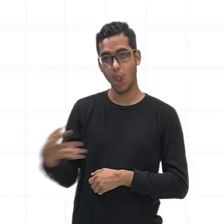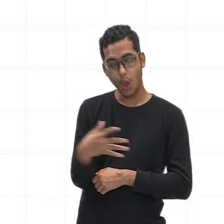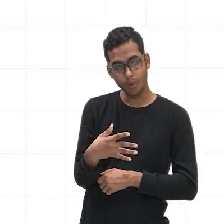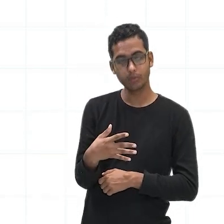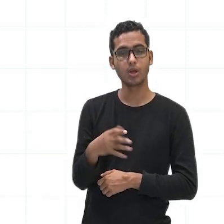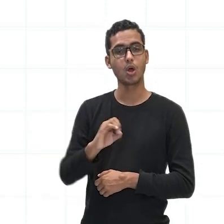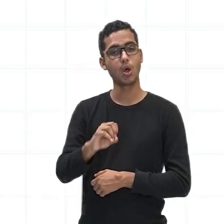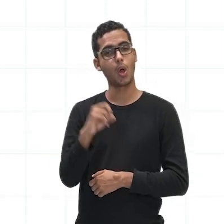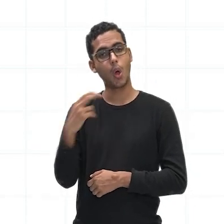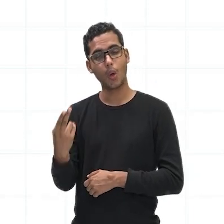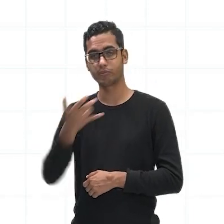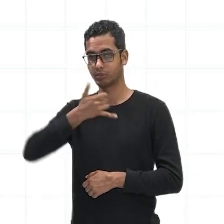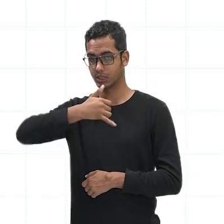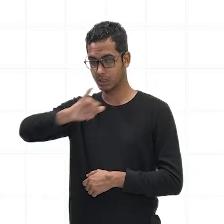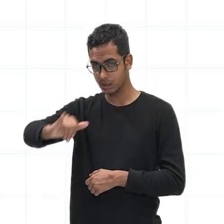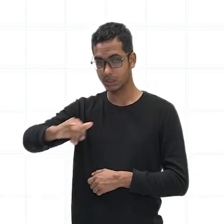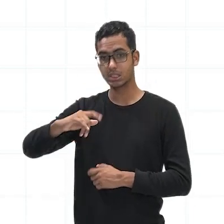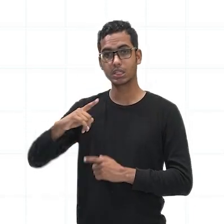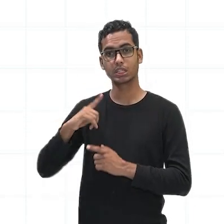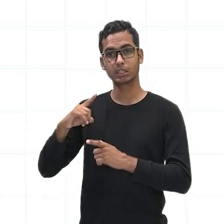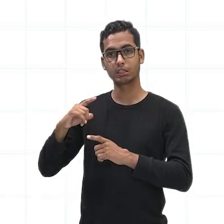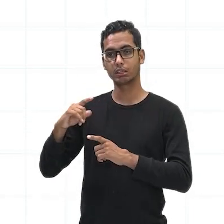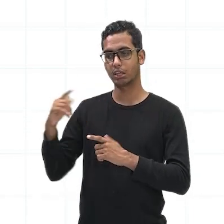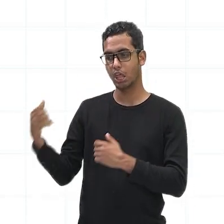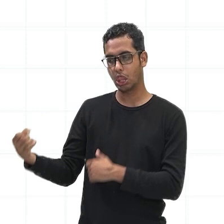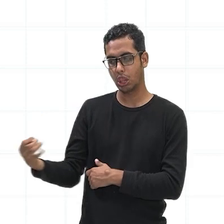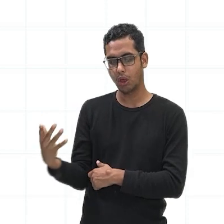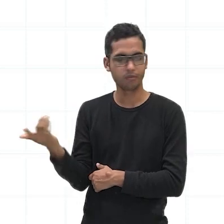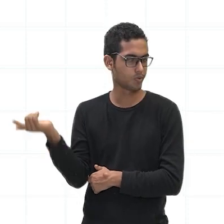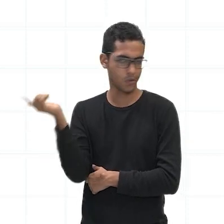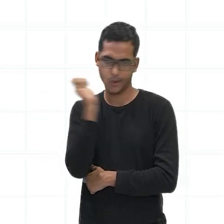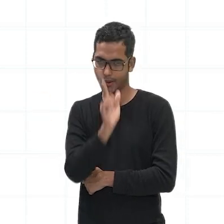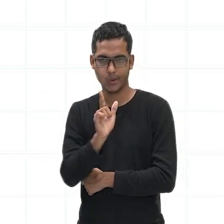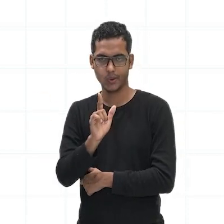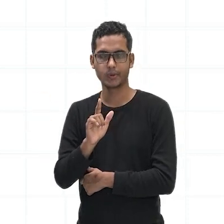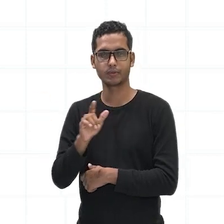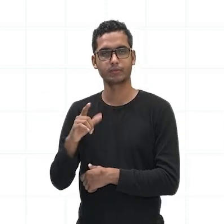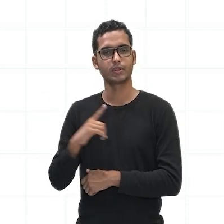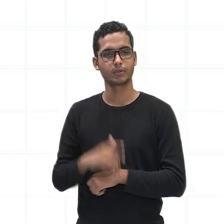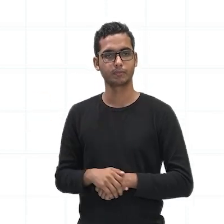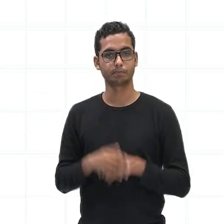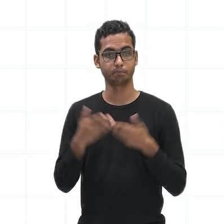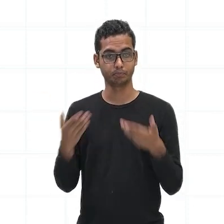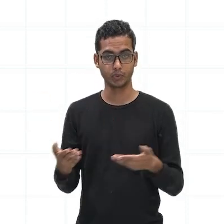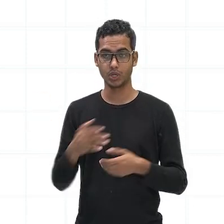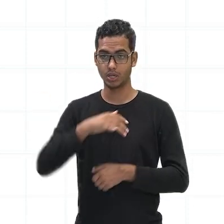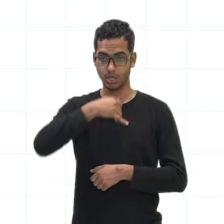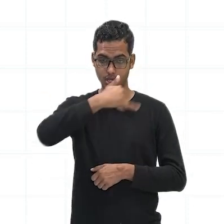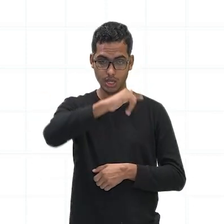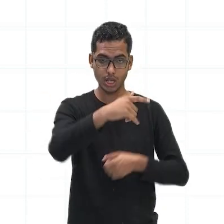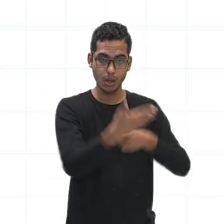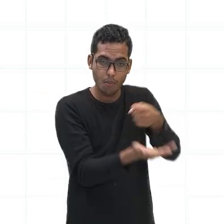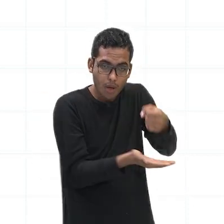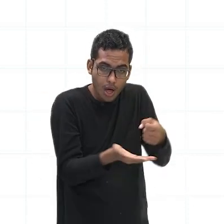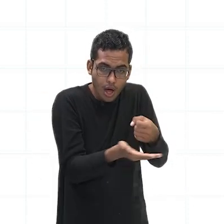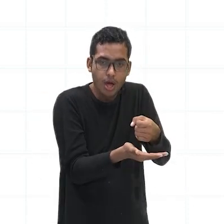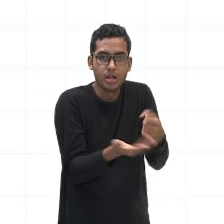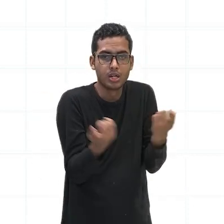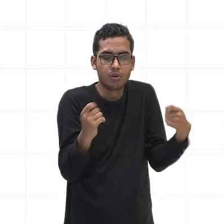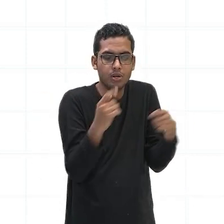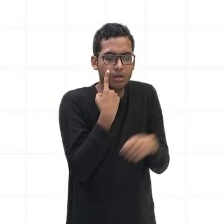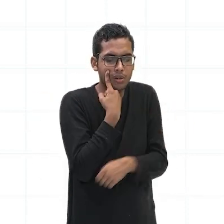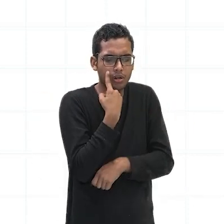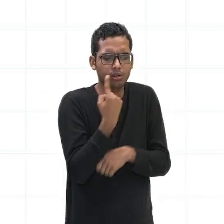de comentar, né? É importante ressaltar que as fontes de energia primária são encontradas na natureza, como o sol,